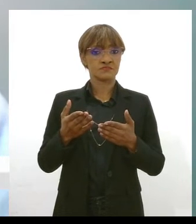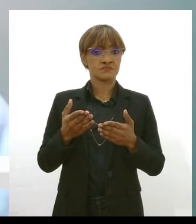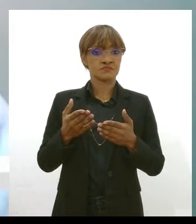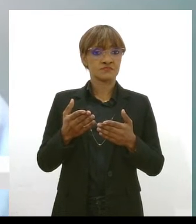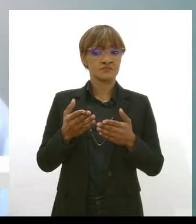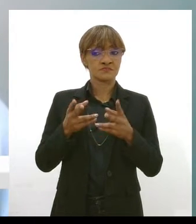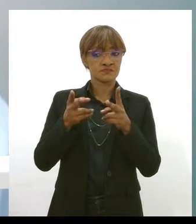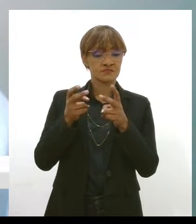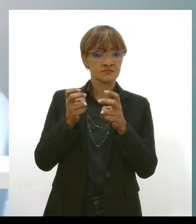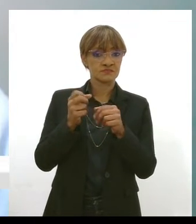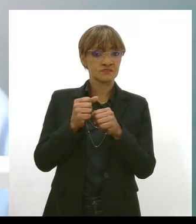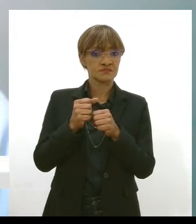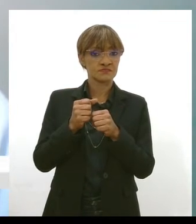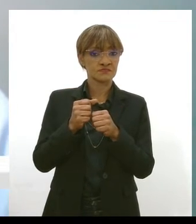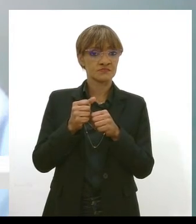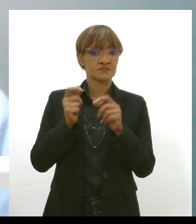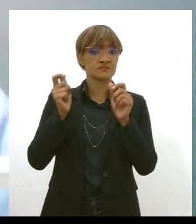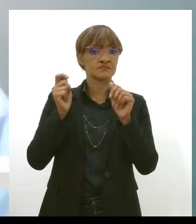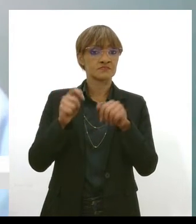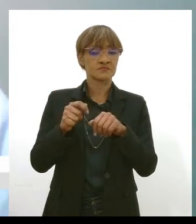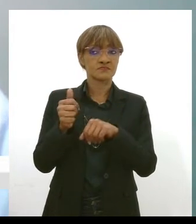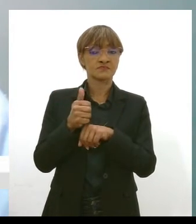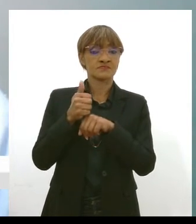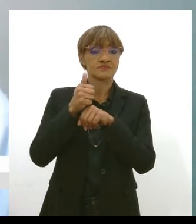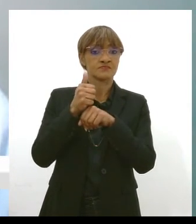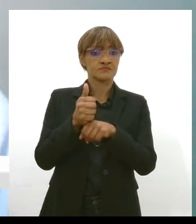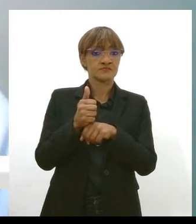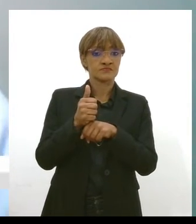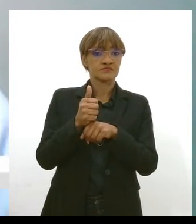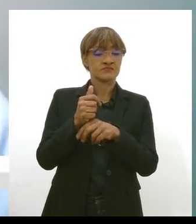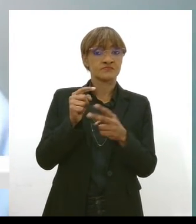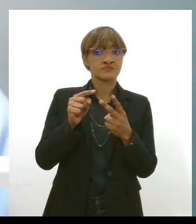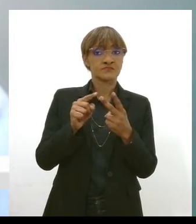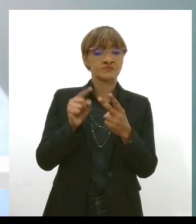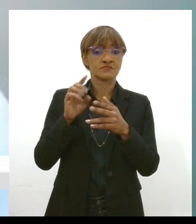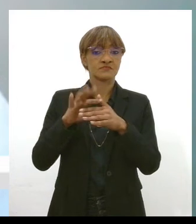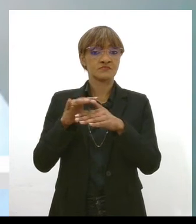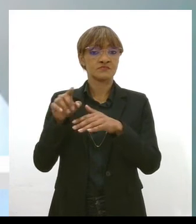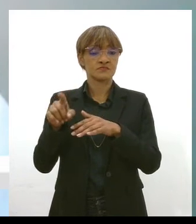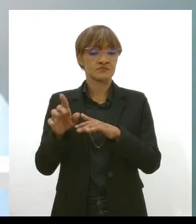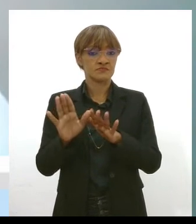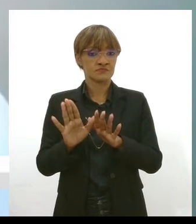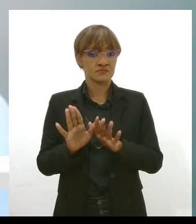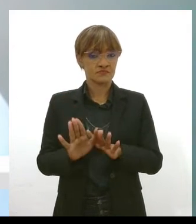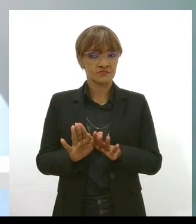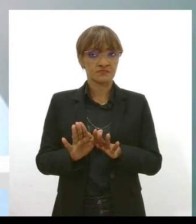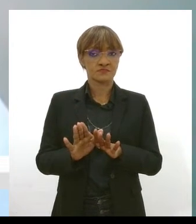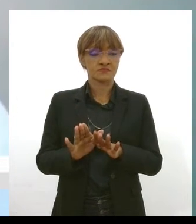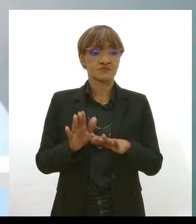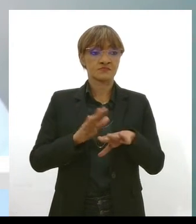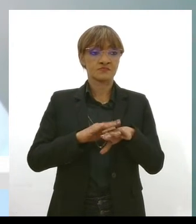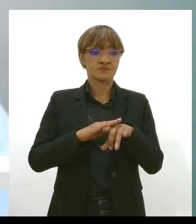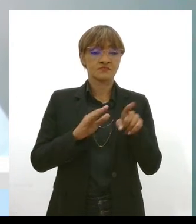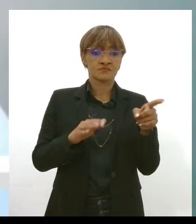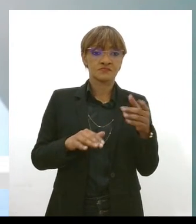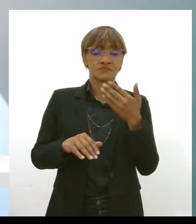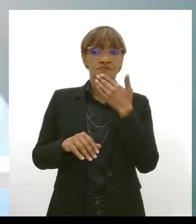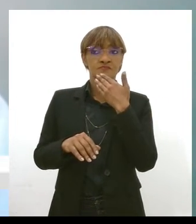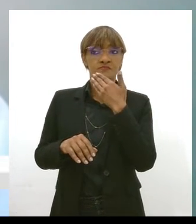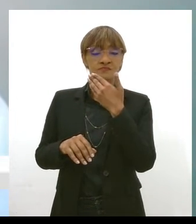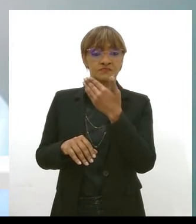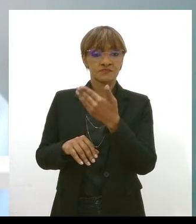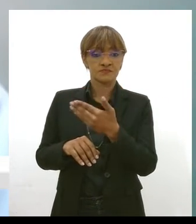CAISME e profissional de saúde. Então, esse profissional que solicitou a inserção dessa mulher no serviço